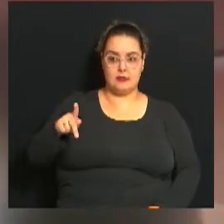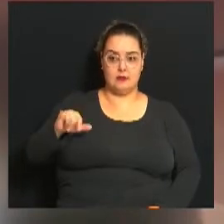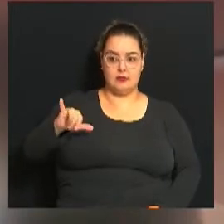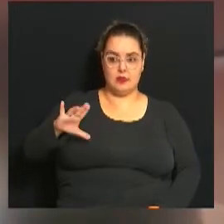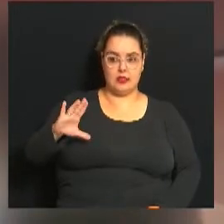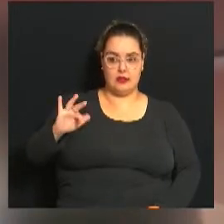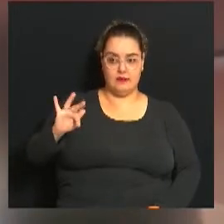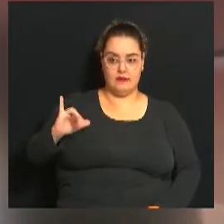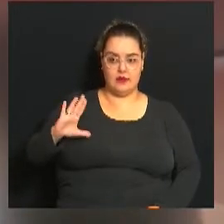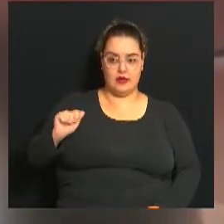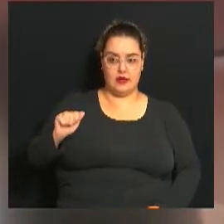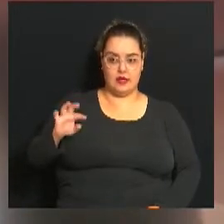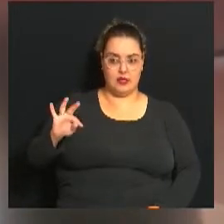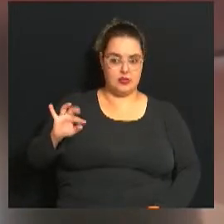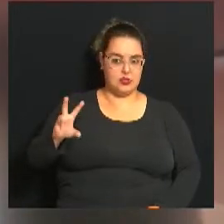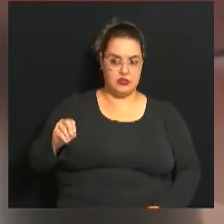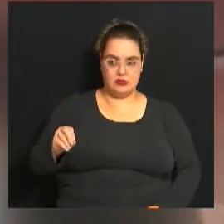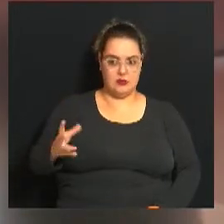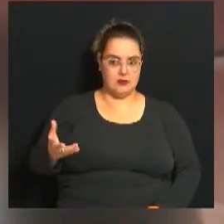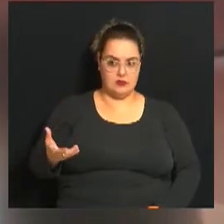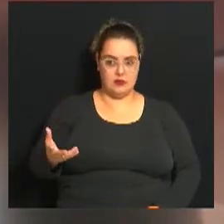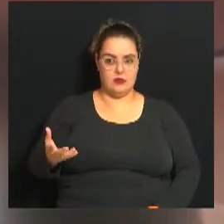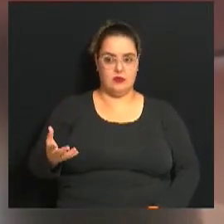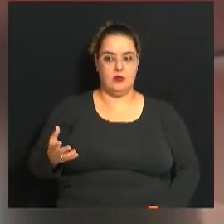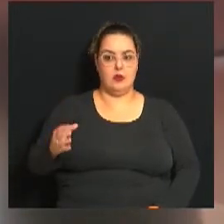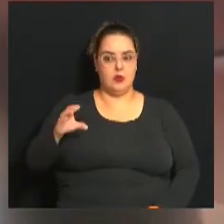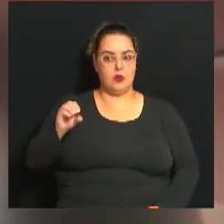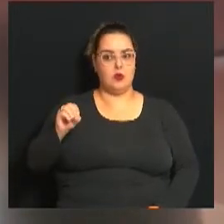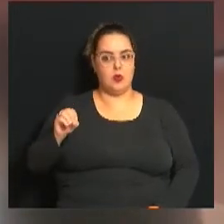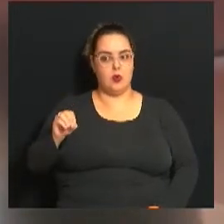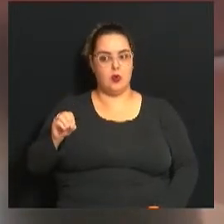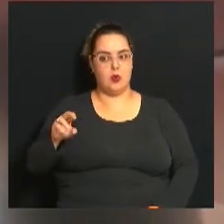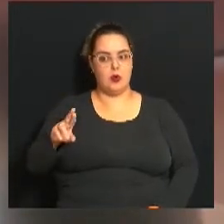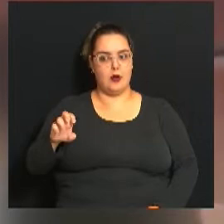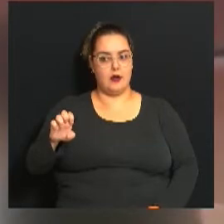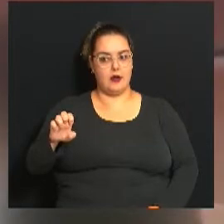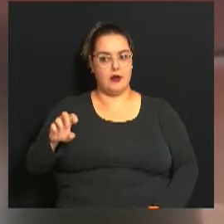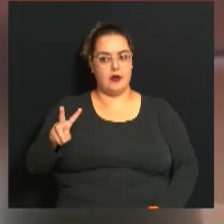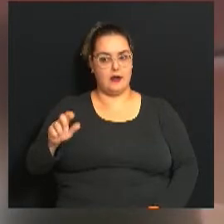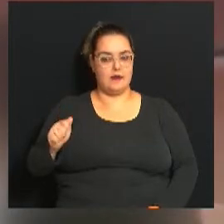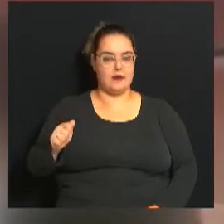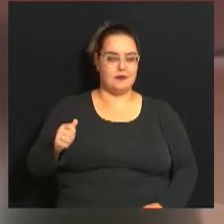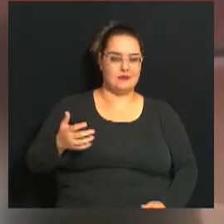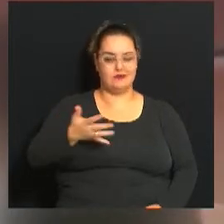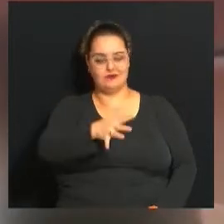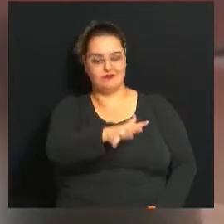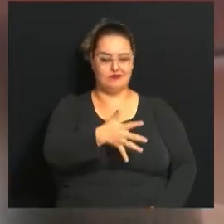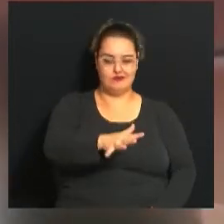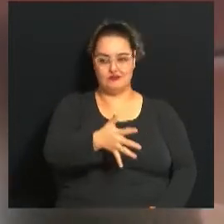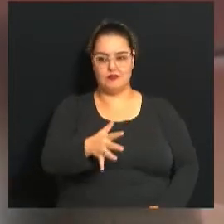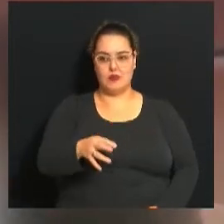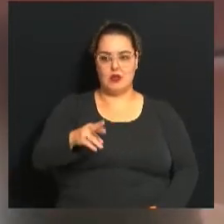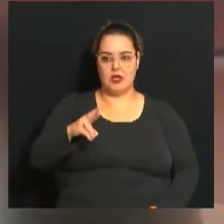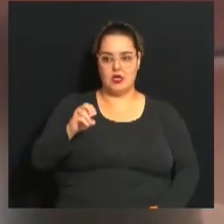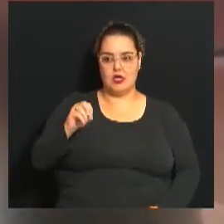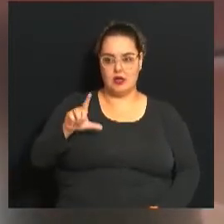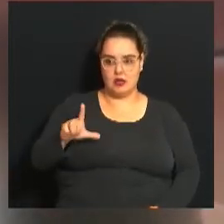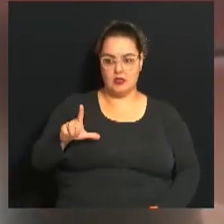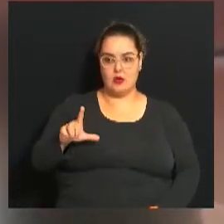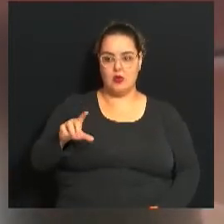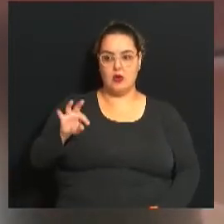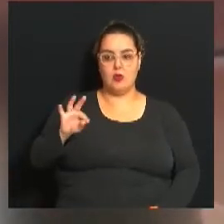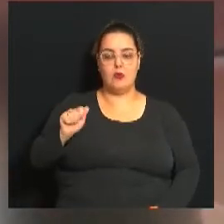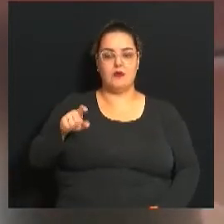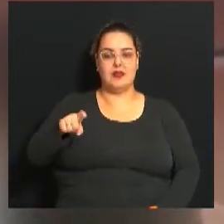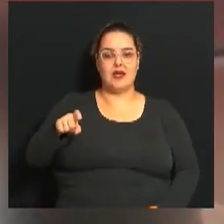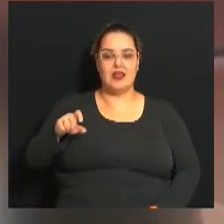Eles chamam de um meio termo, não é um meio termo bem prejudicial, que é esse rol taxativo mitigado. Mitigado